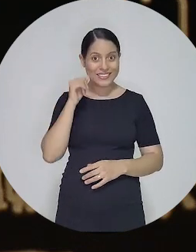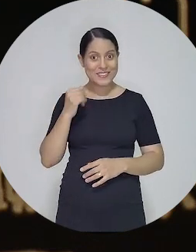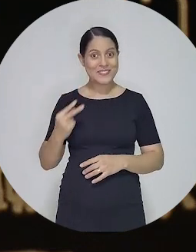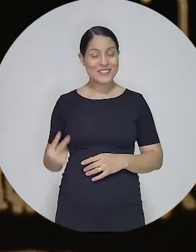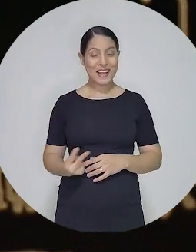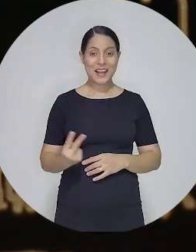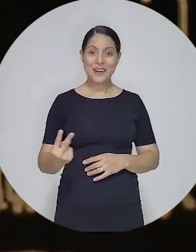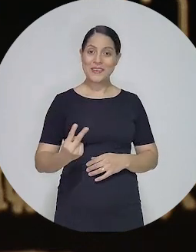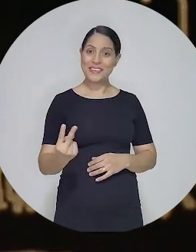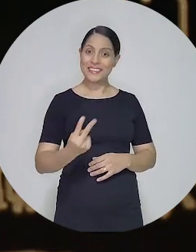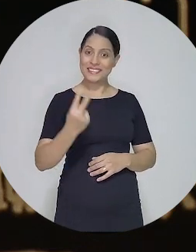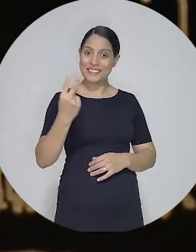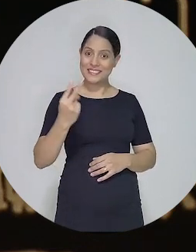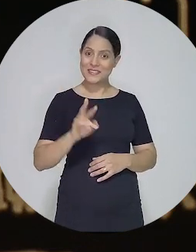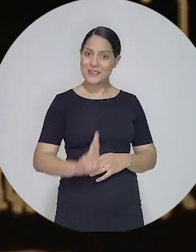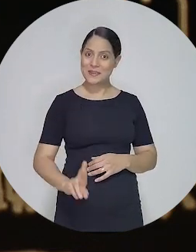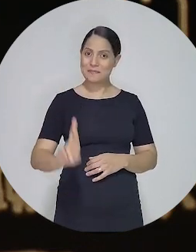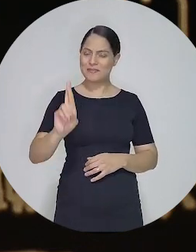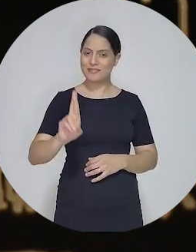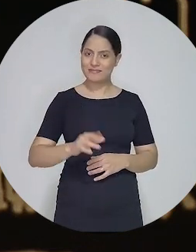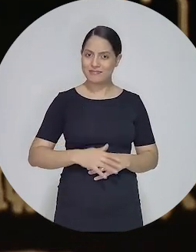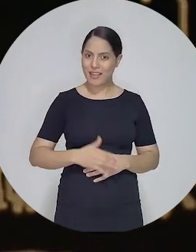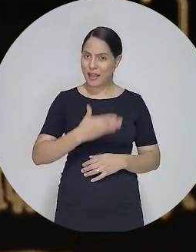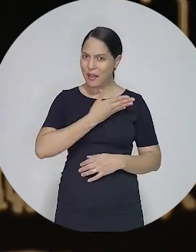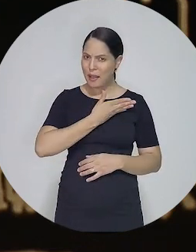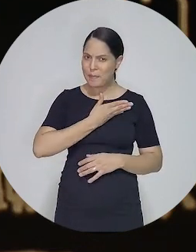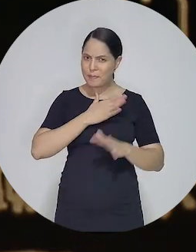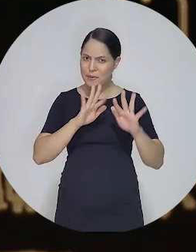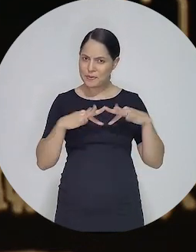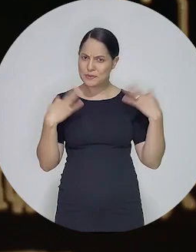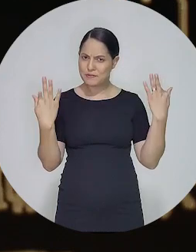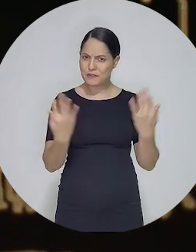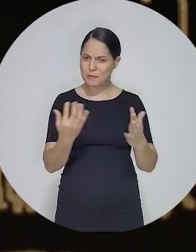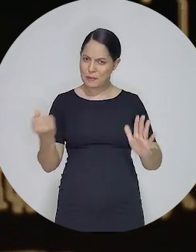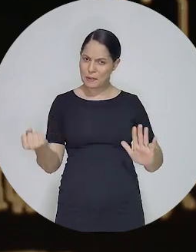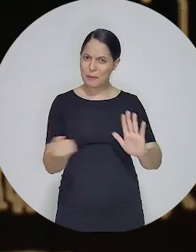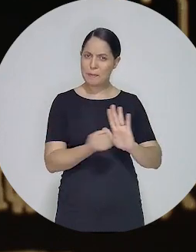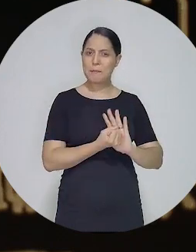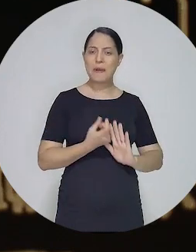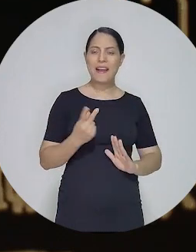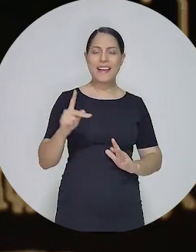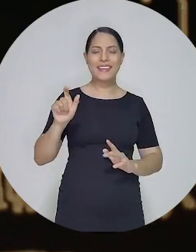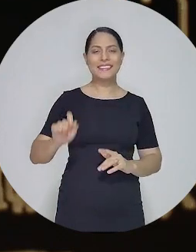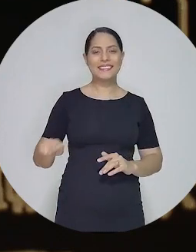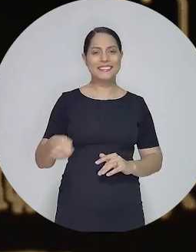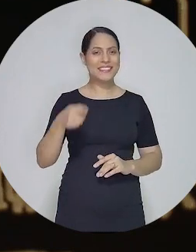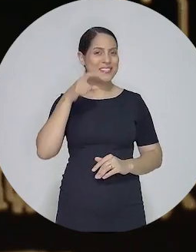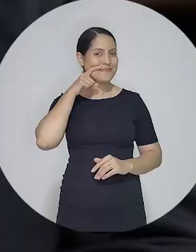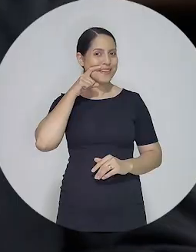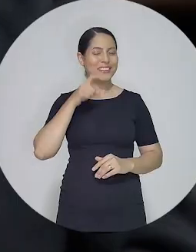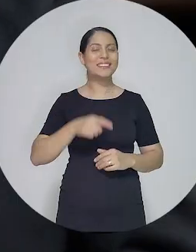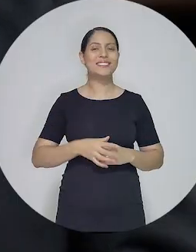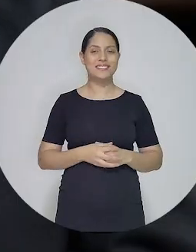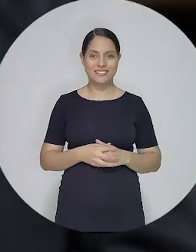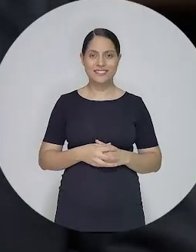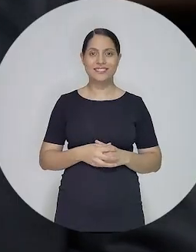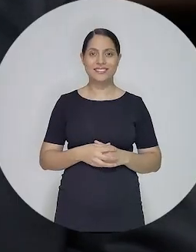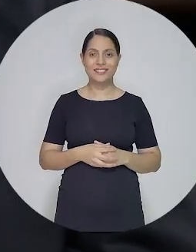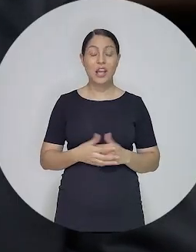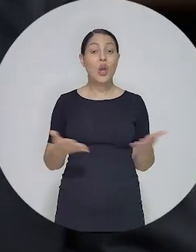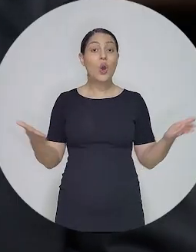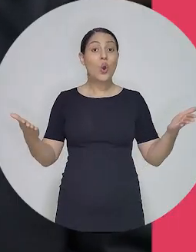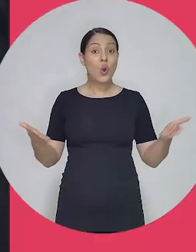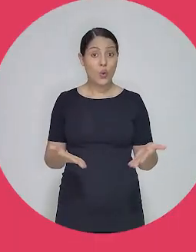e representatividade na advocacia. Esse, segundo amigos e familiares, será o legado de Beto. O Beto